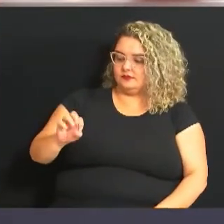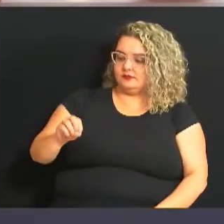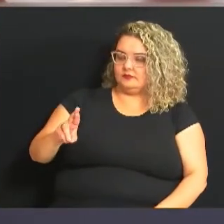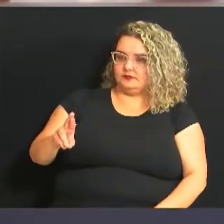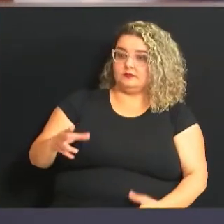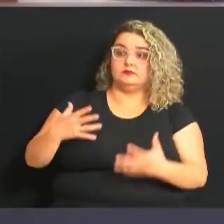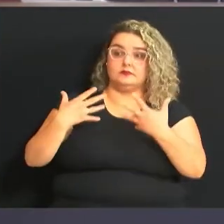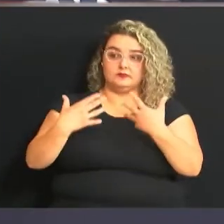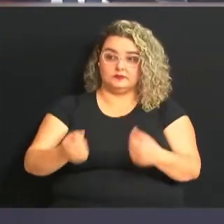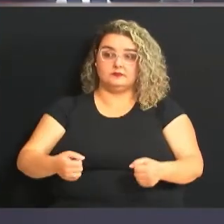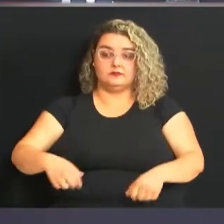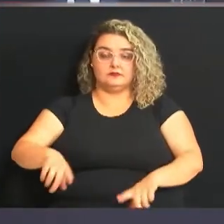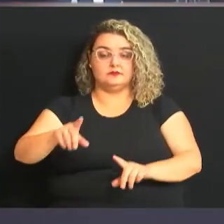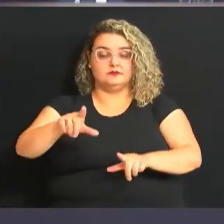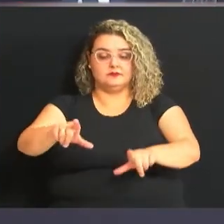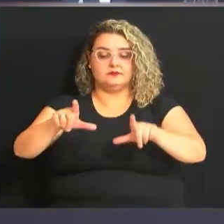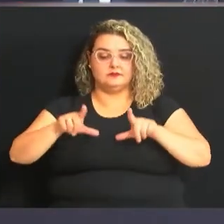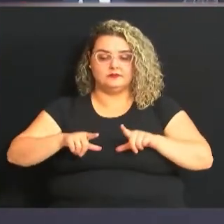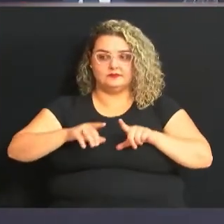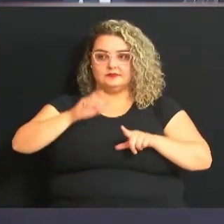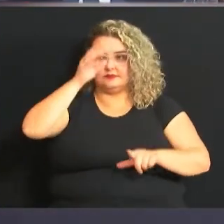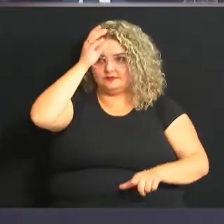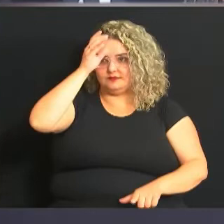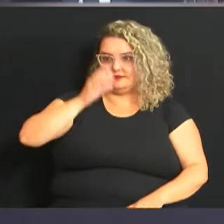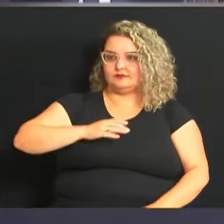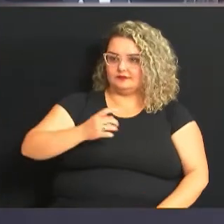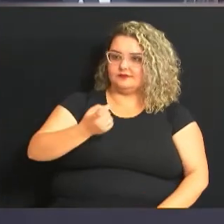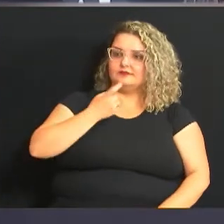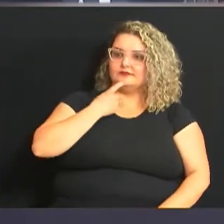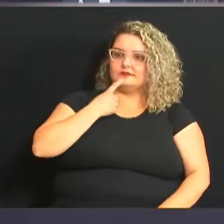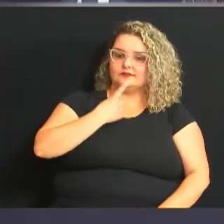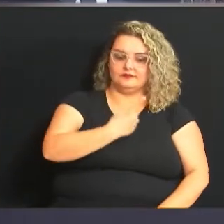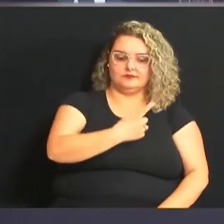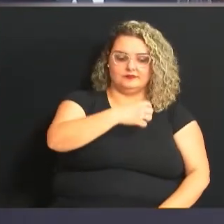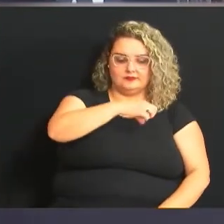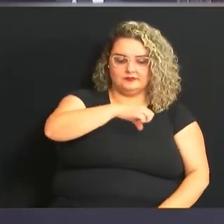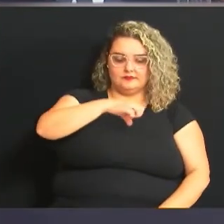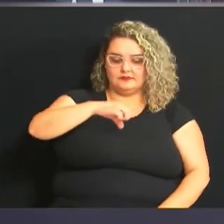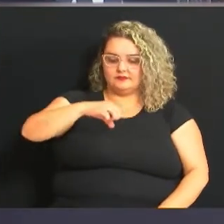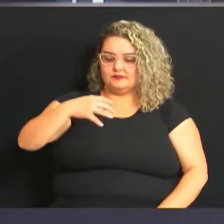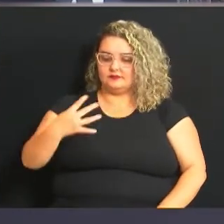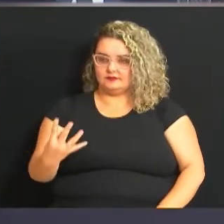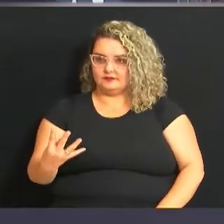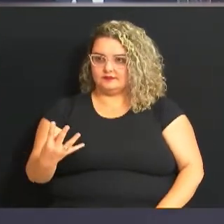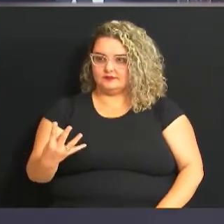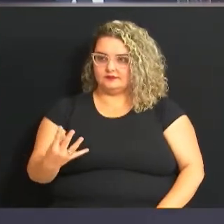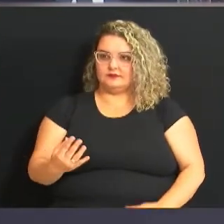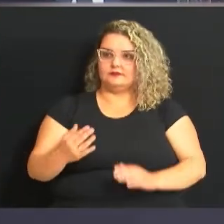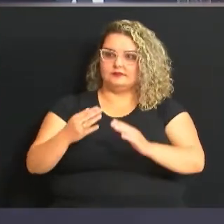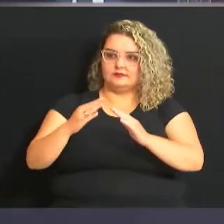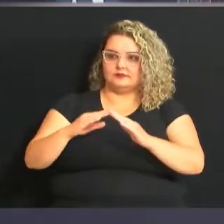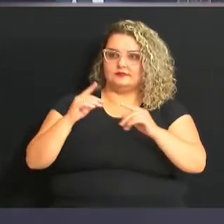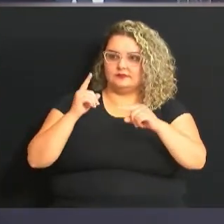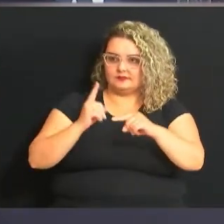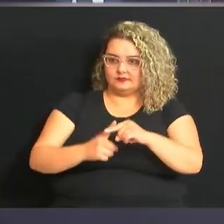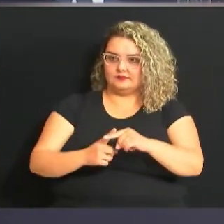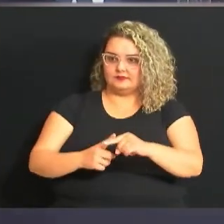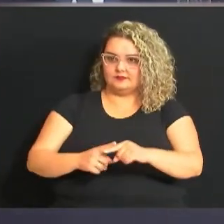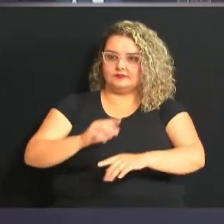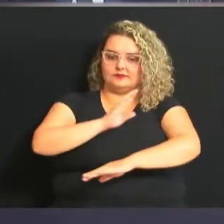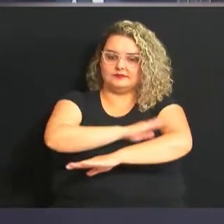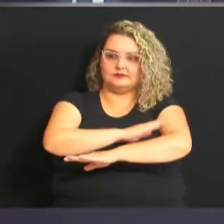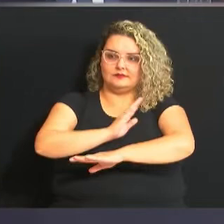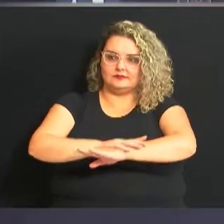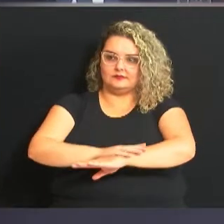www.campinas.sp.leg.br e a íntegra no youtube.com/TV Câmara Campinas. 12:12, muito obrigado pela sua companhia,